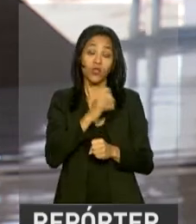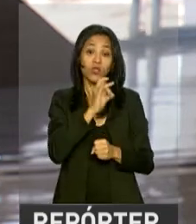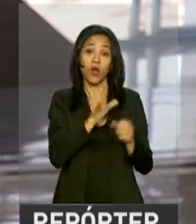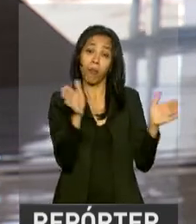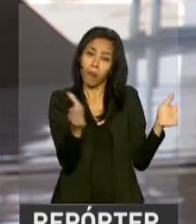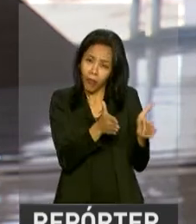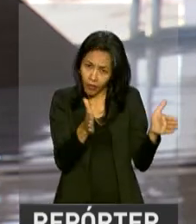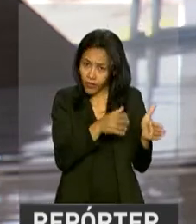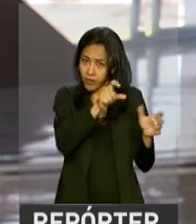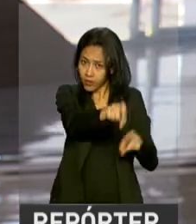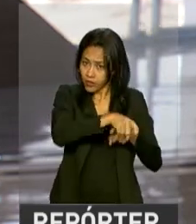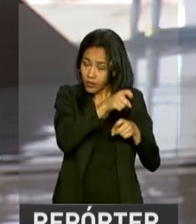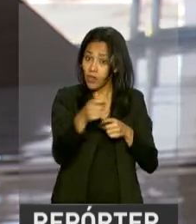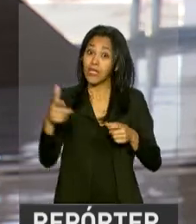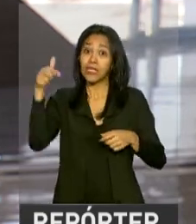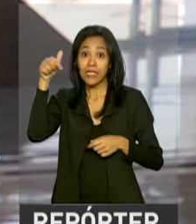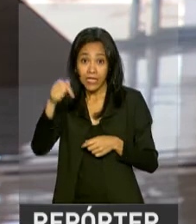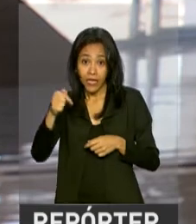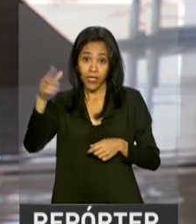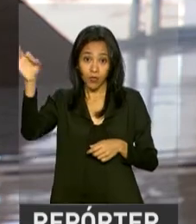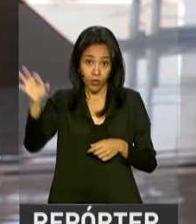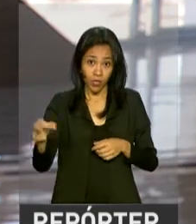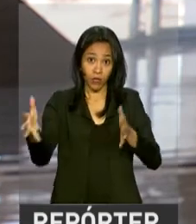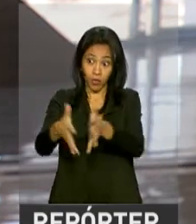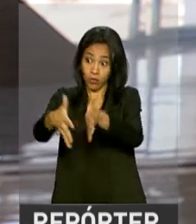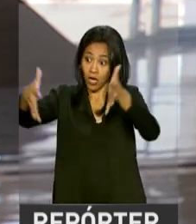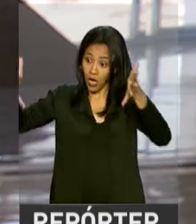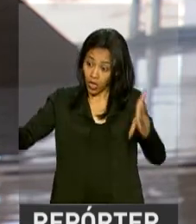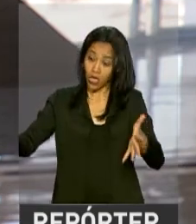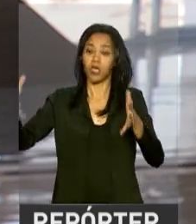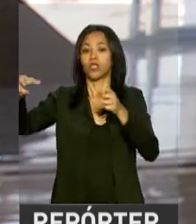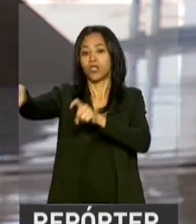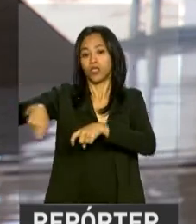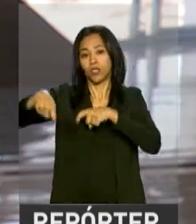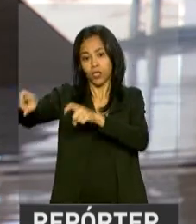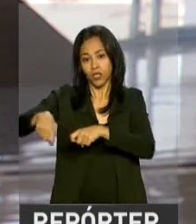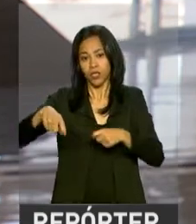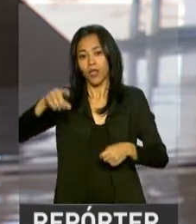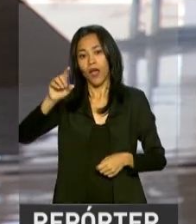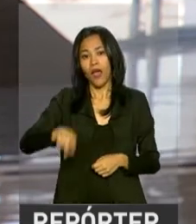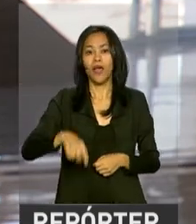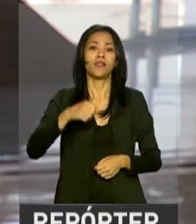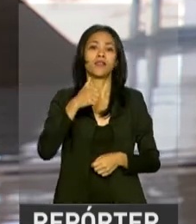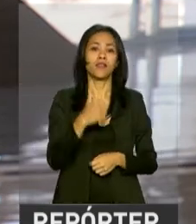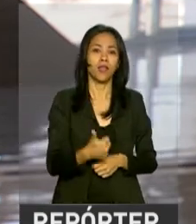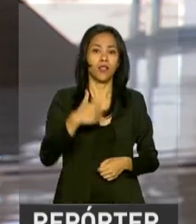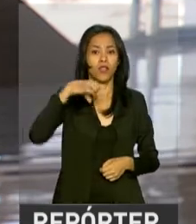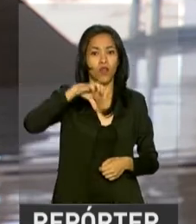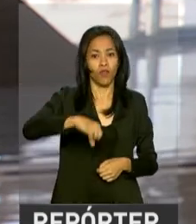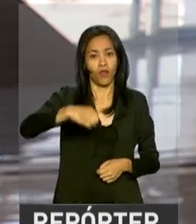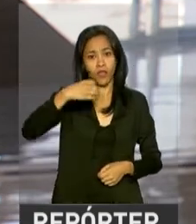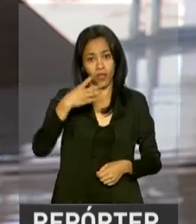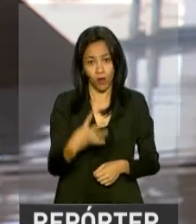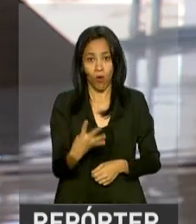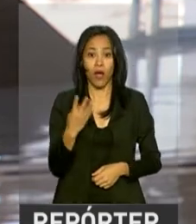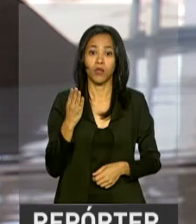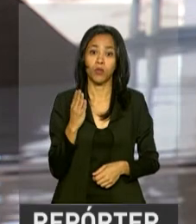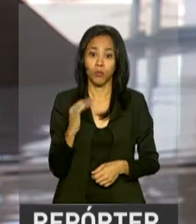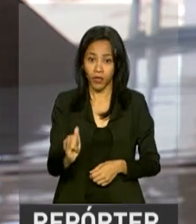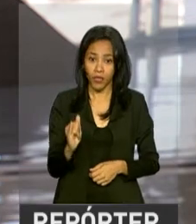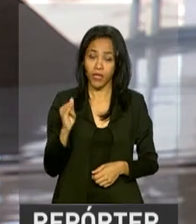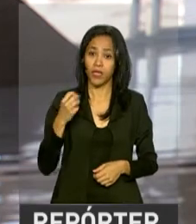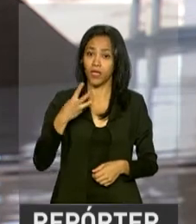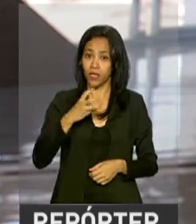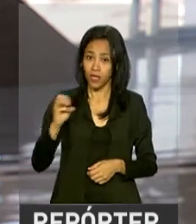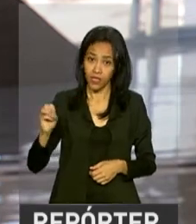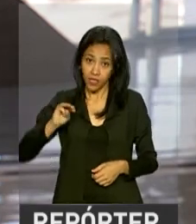7% para os grande produtores e é são 194 bilhões e 300